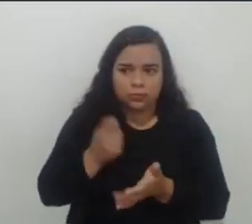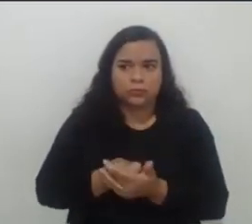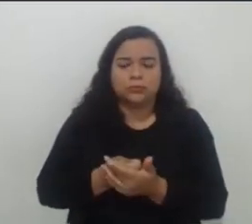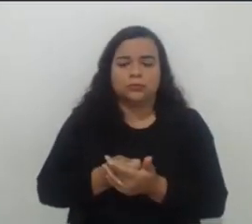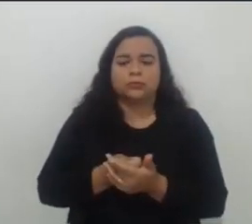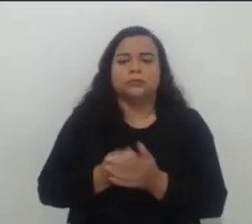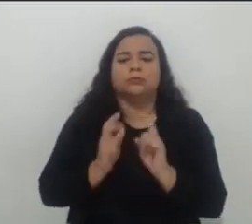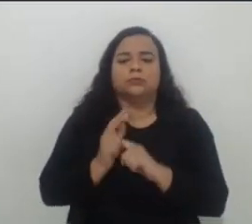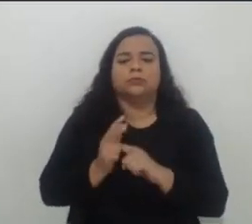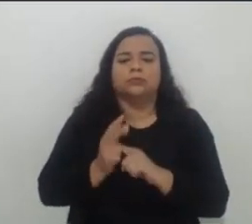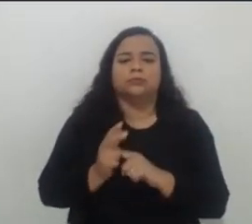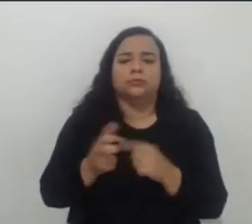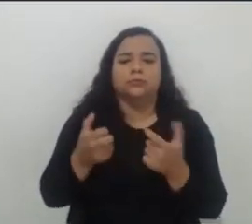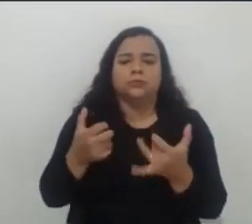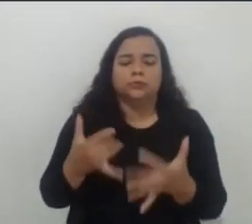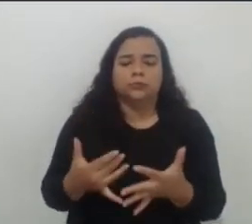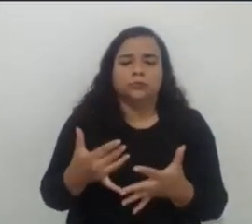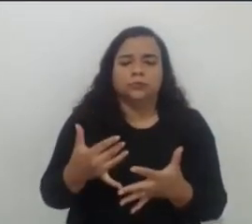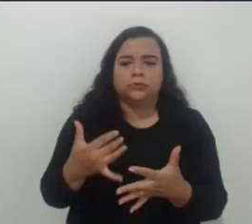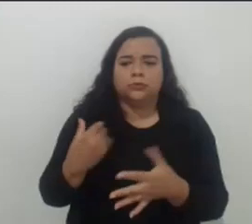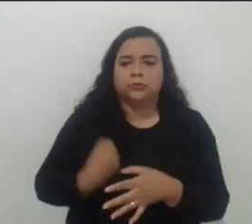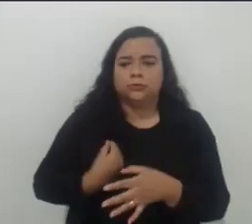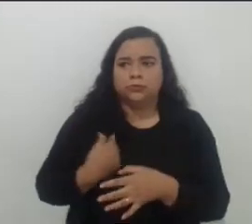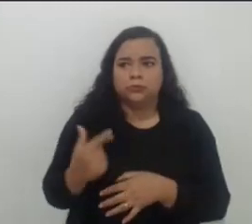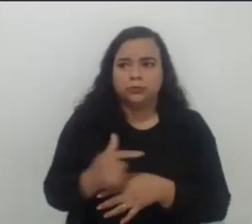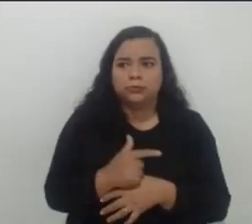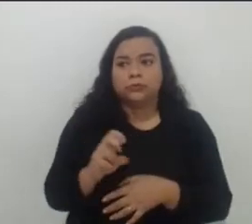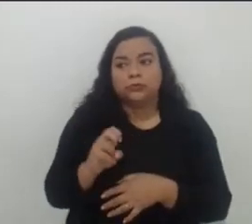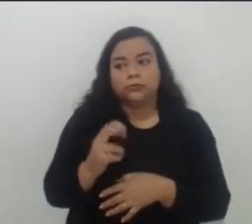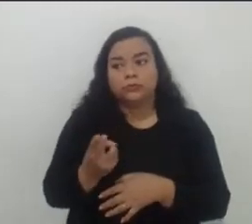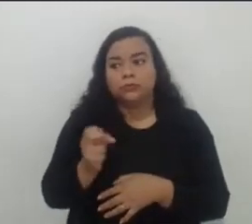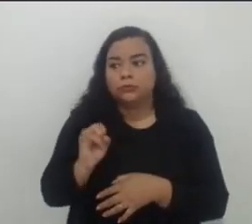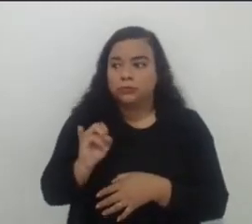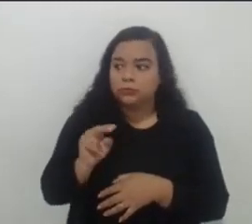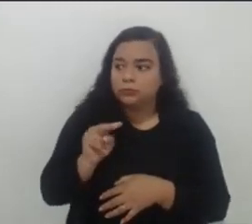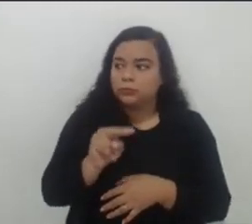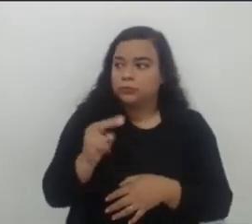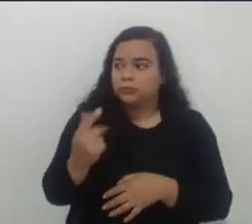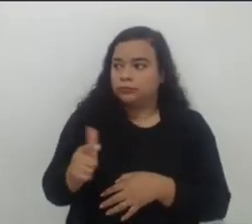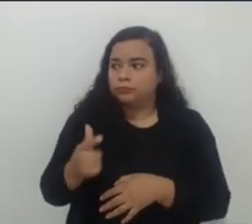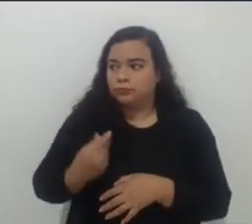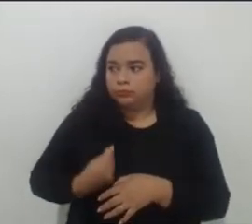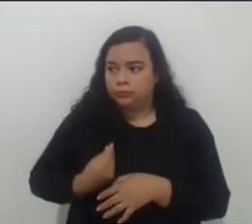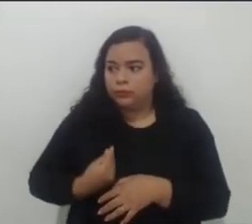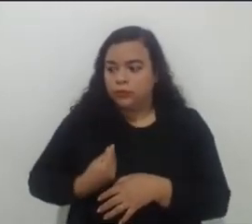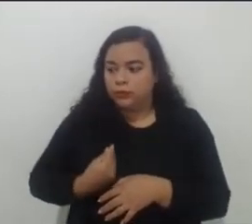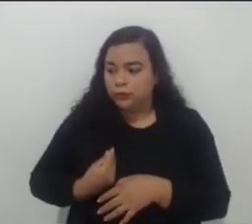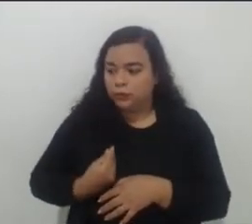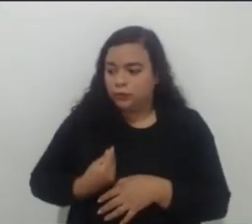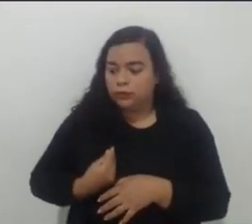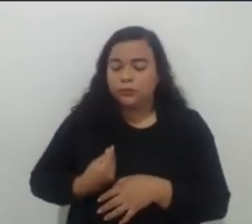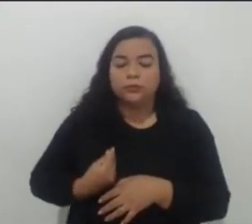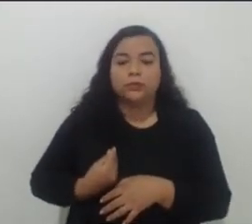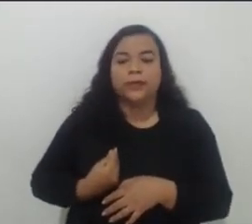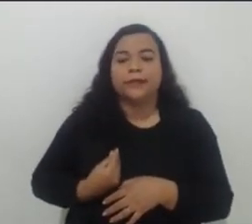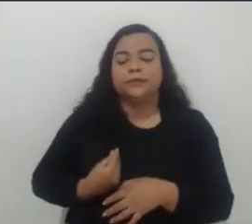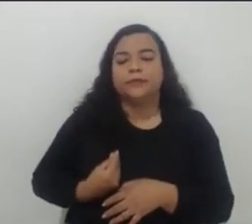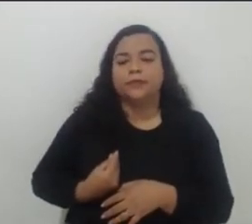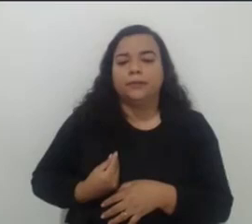fato inexistente ou quando considerar inexistente fato efetivamente ocorrido,